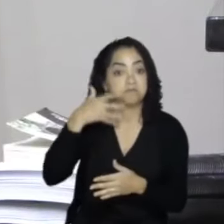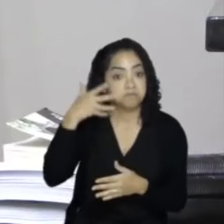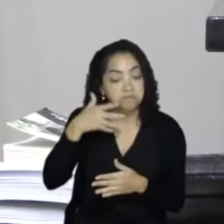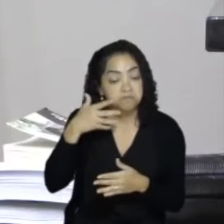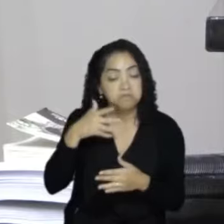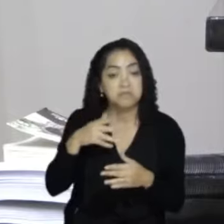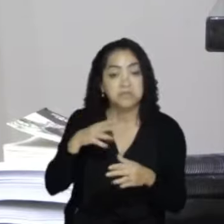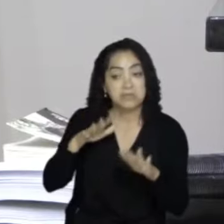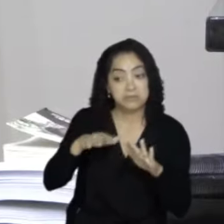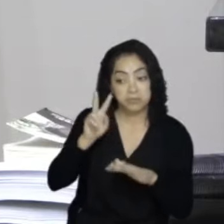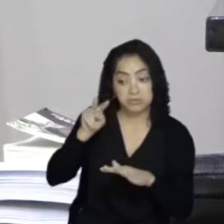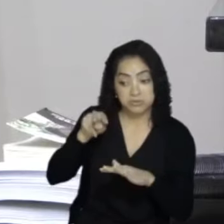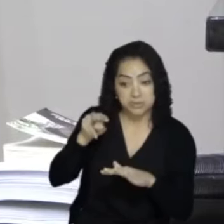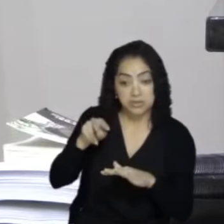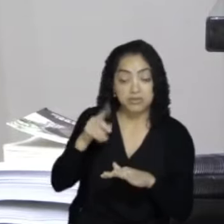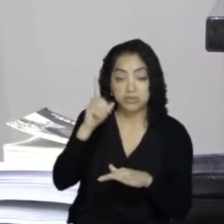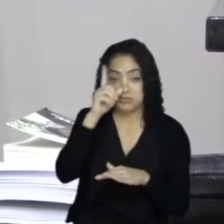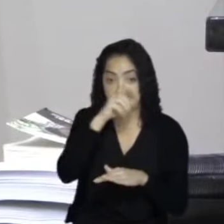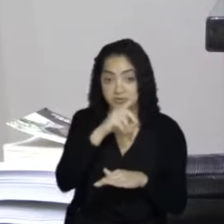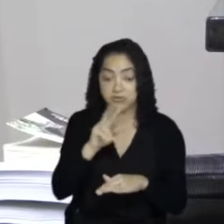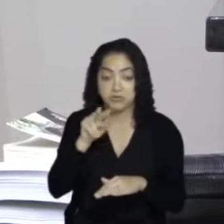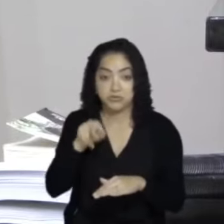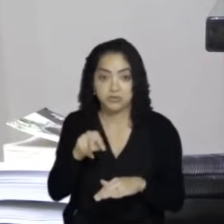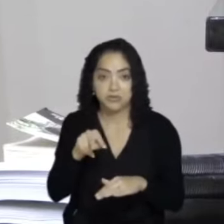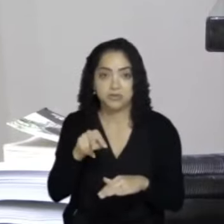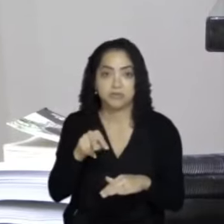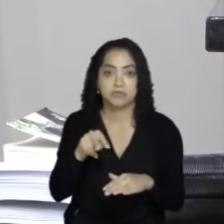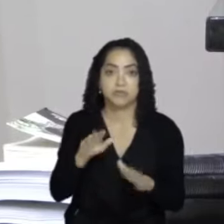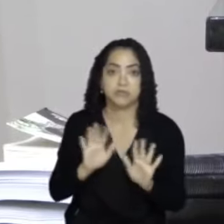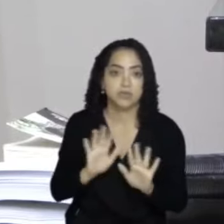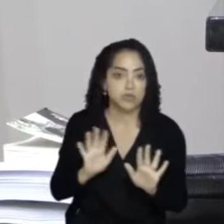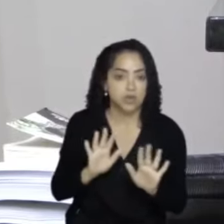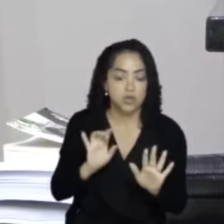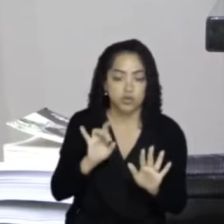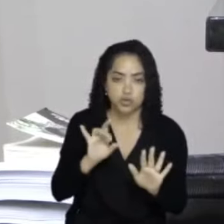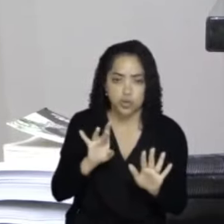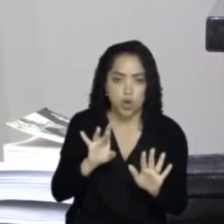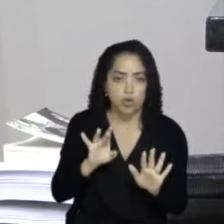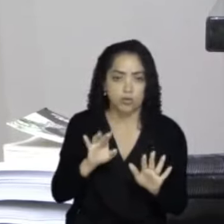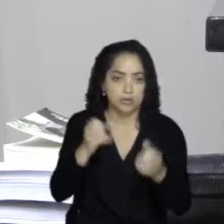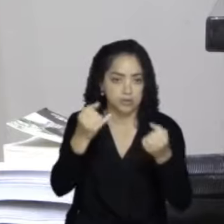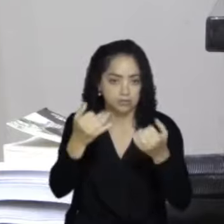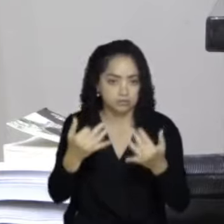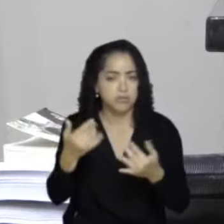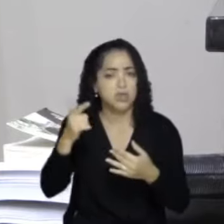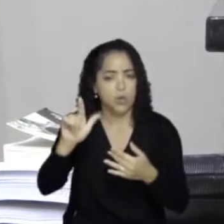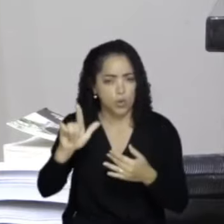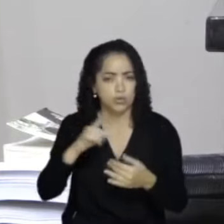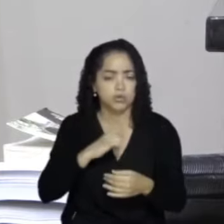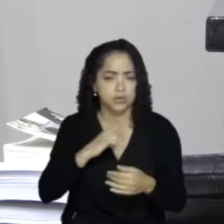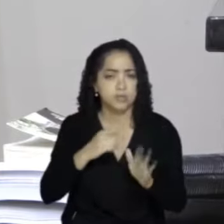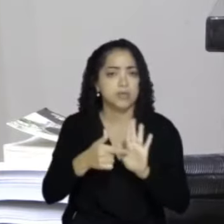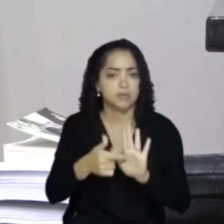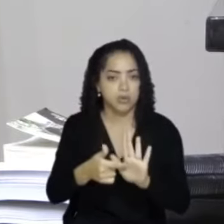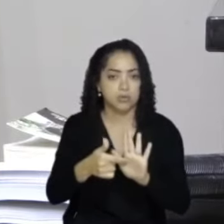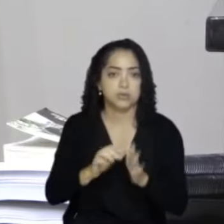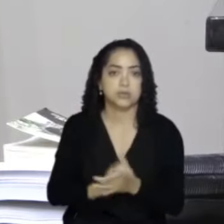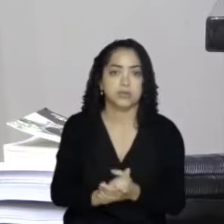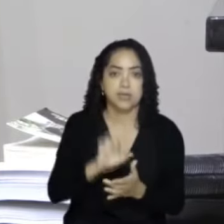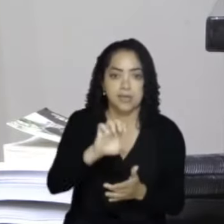lá do gabinete da deputada feminista, né? Bom, olha só, não foi só esse artigo científico, tem outros. Uma pesquisadora chamada